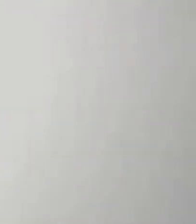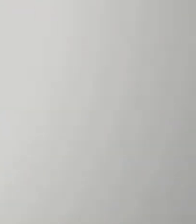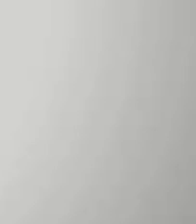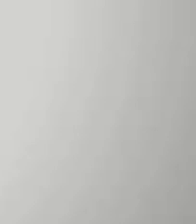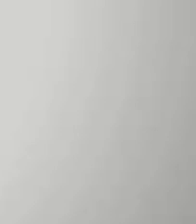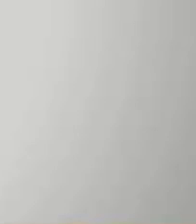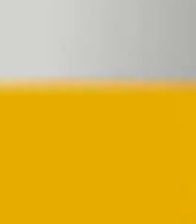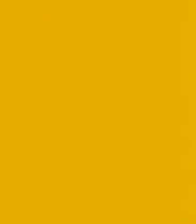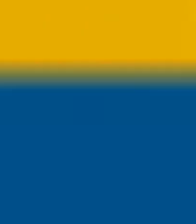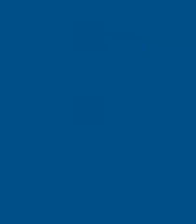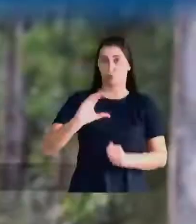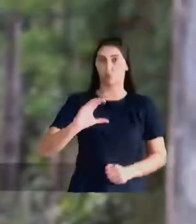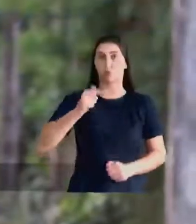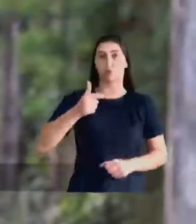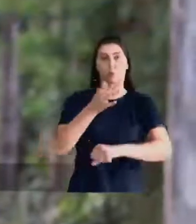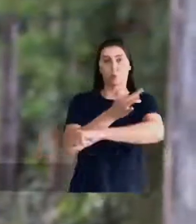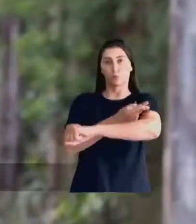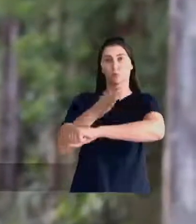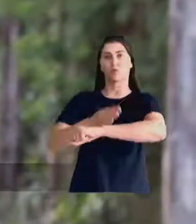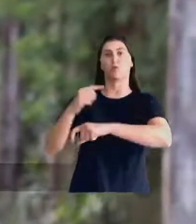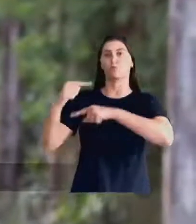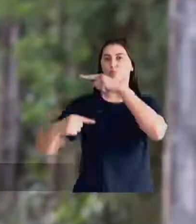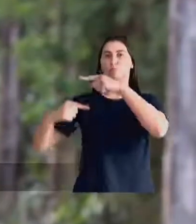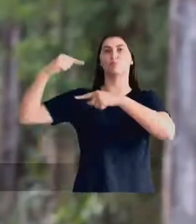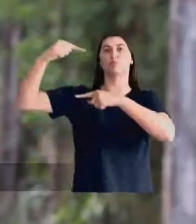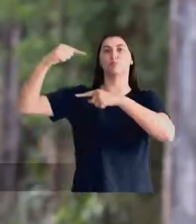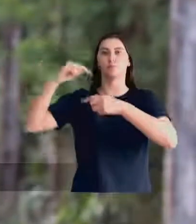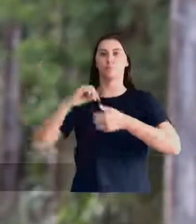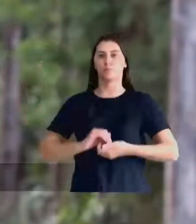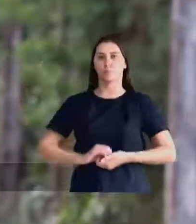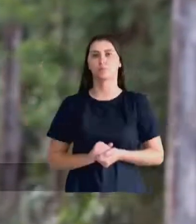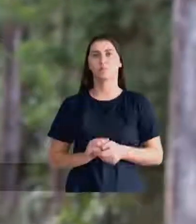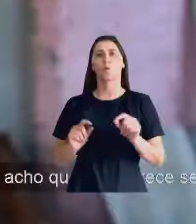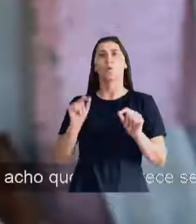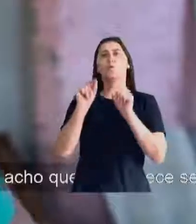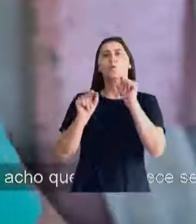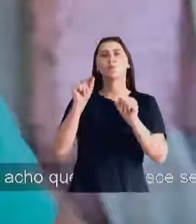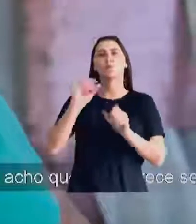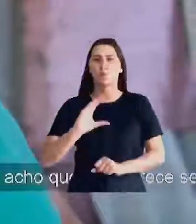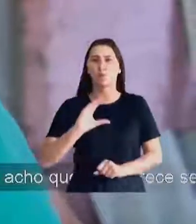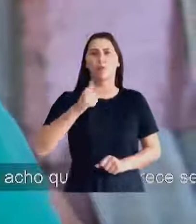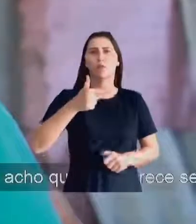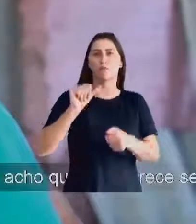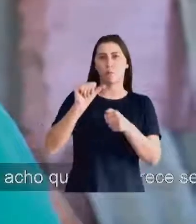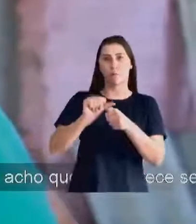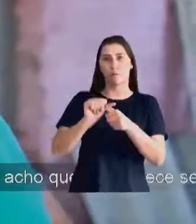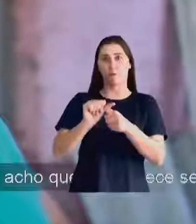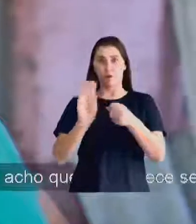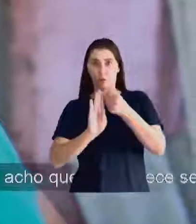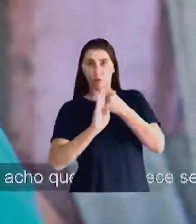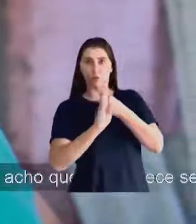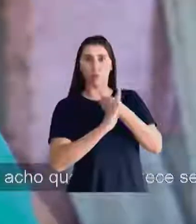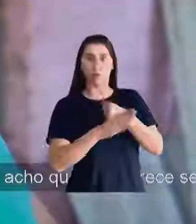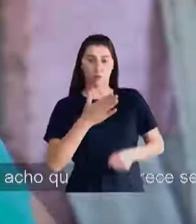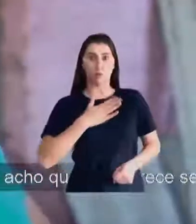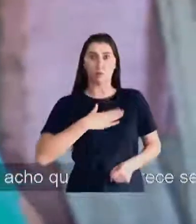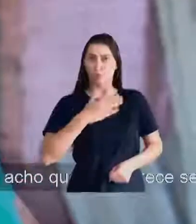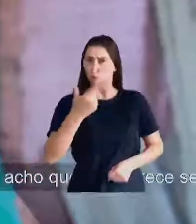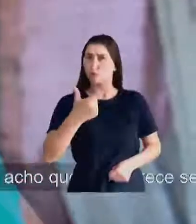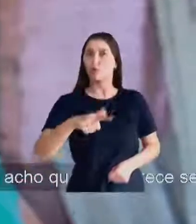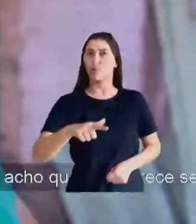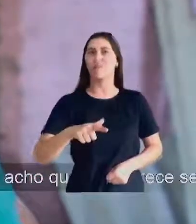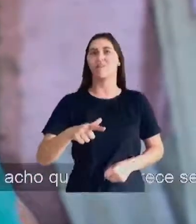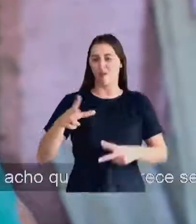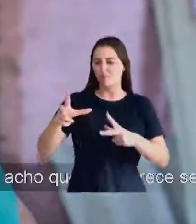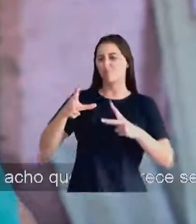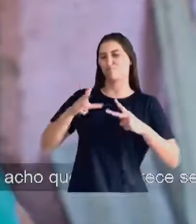Então, com o Kleber, Beltrão desenvolveu bastante. o que eu vi o Kleber fazer no nosso